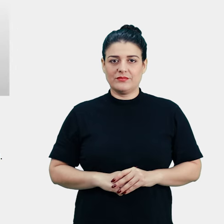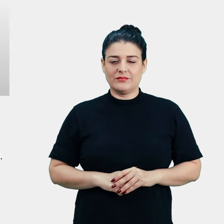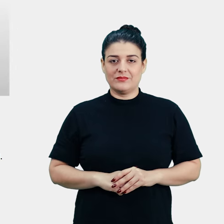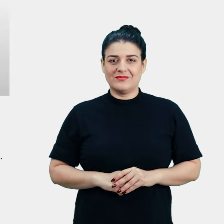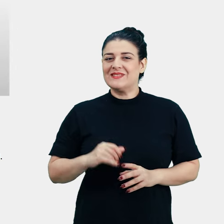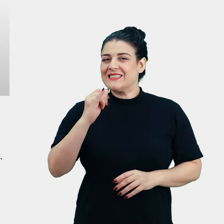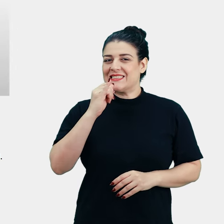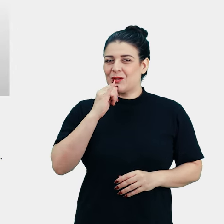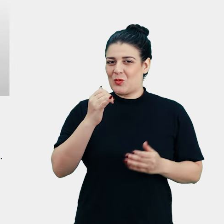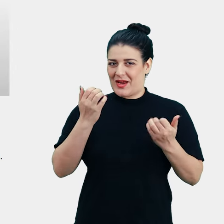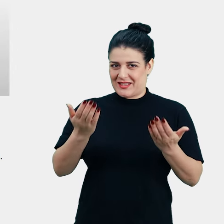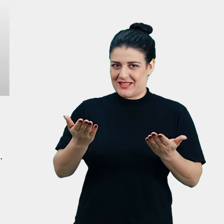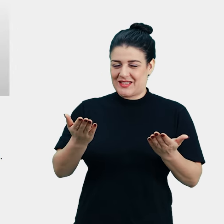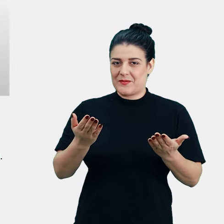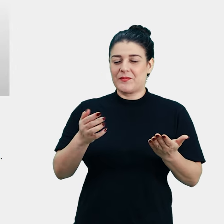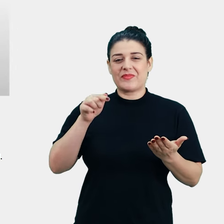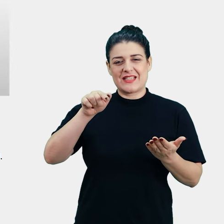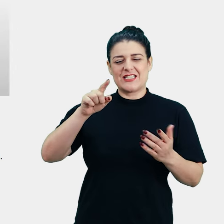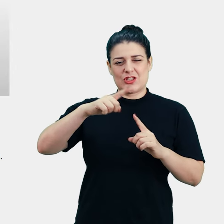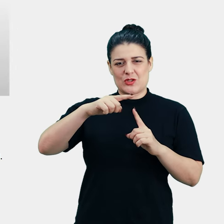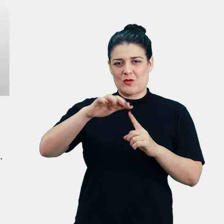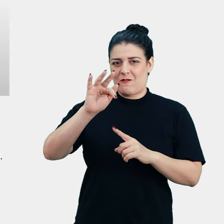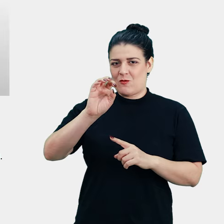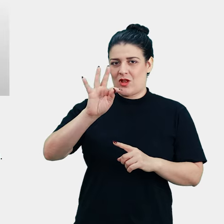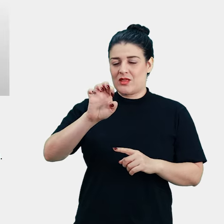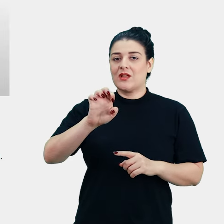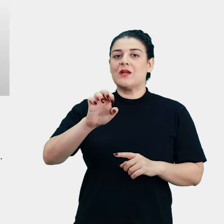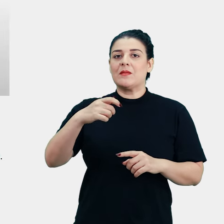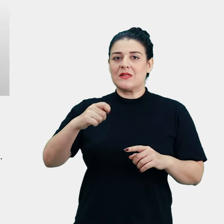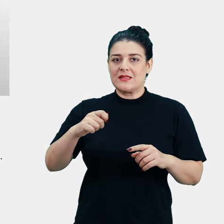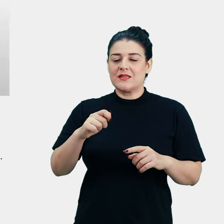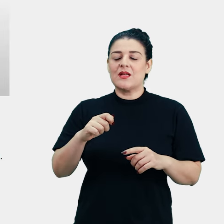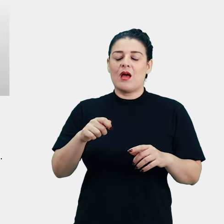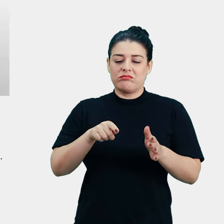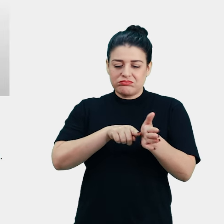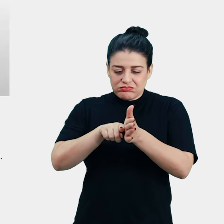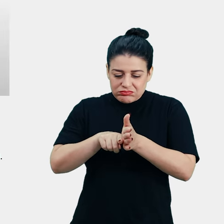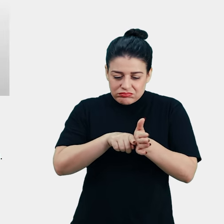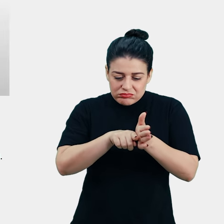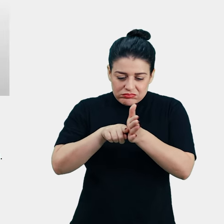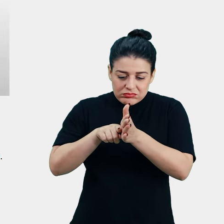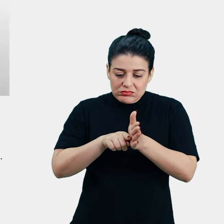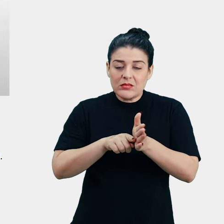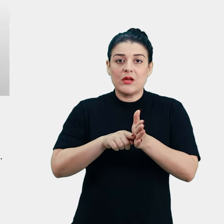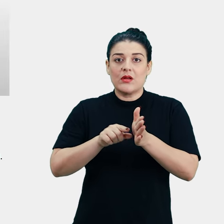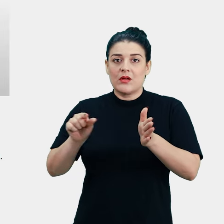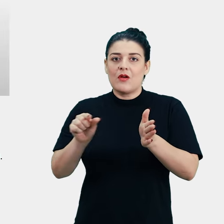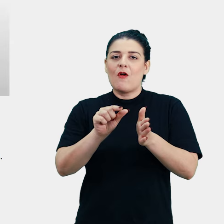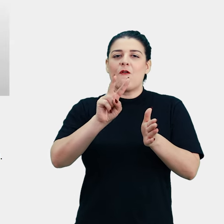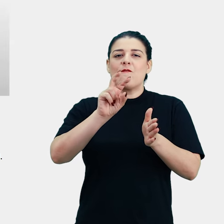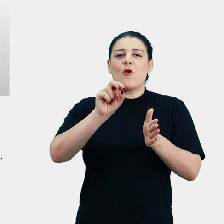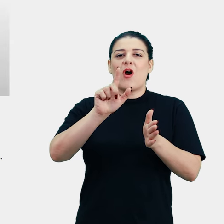Nesse caso, nessa fonte de ionização é necessário vácuo, é fundamental trabalhar com amostras